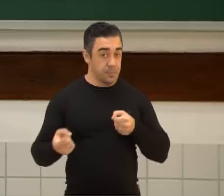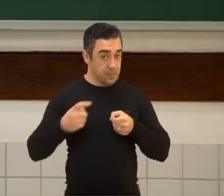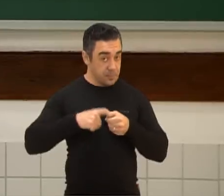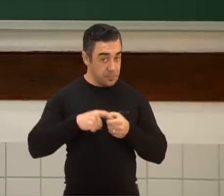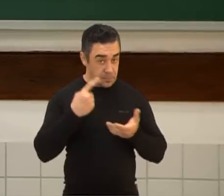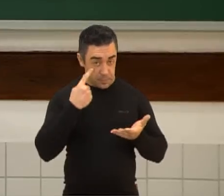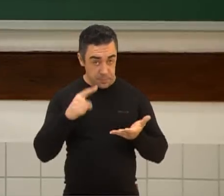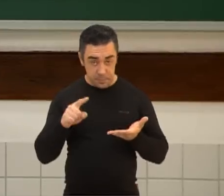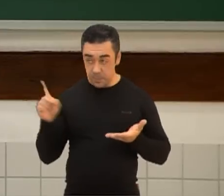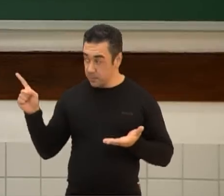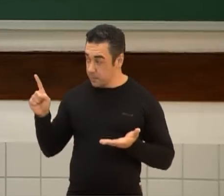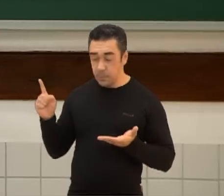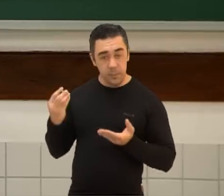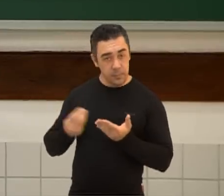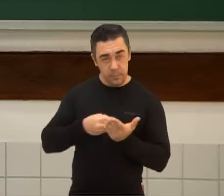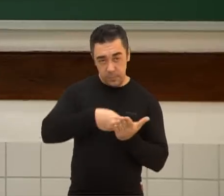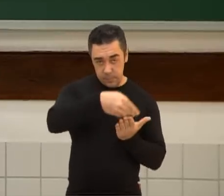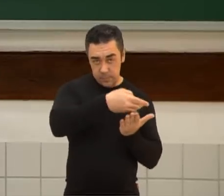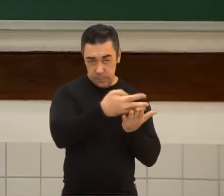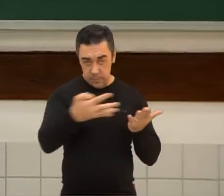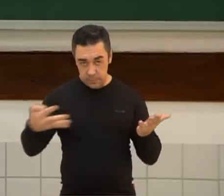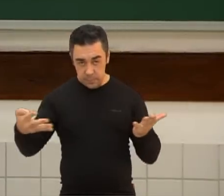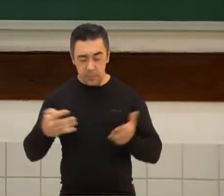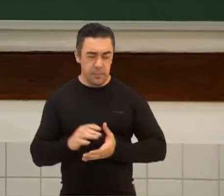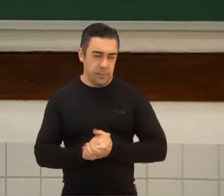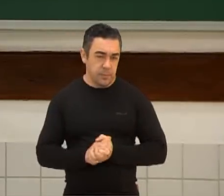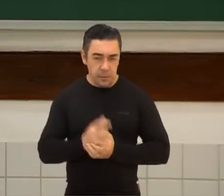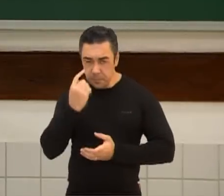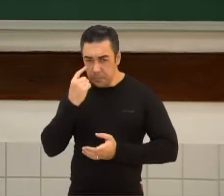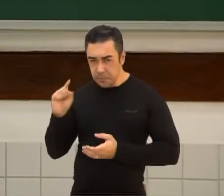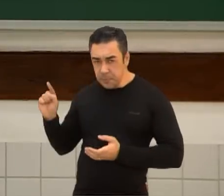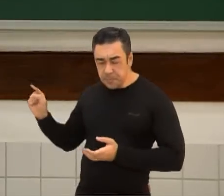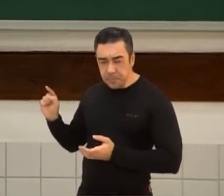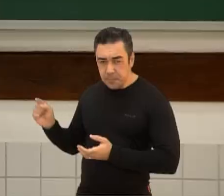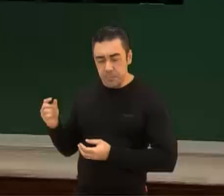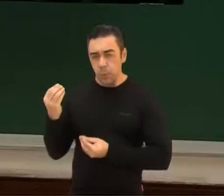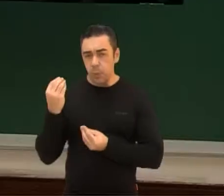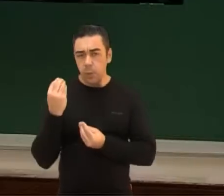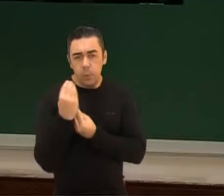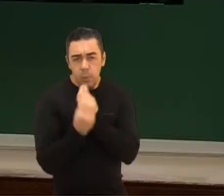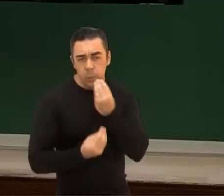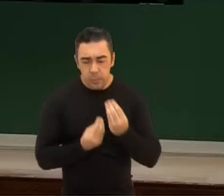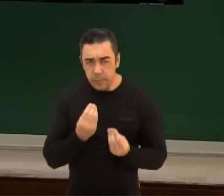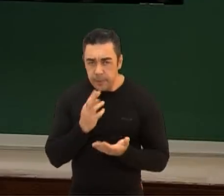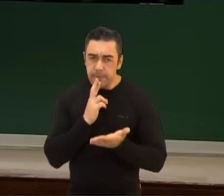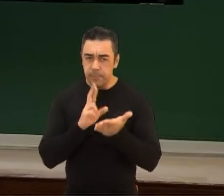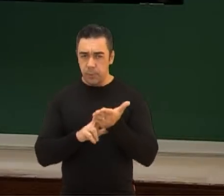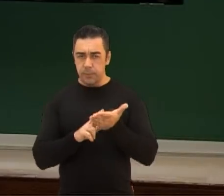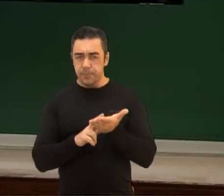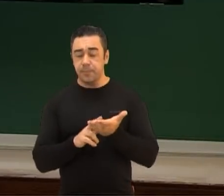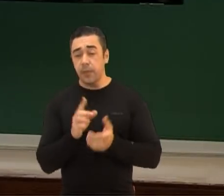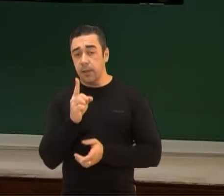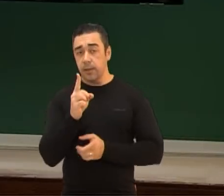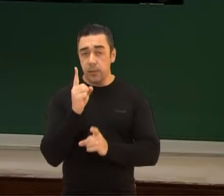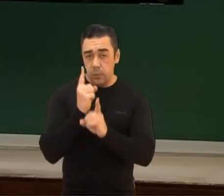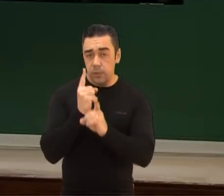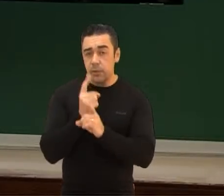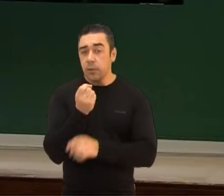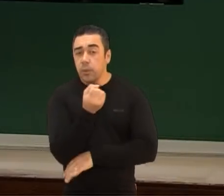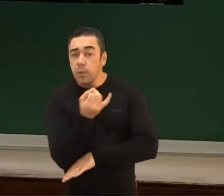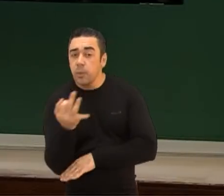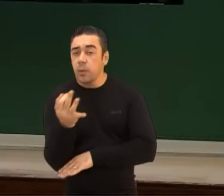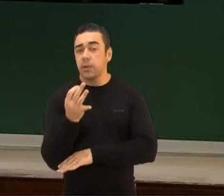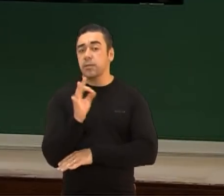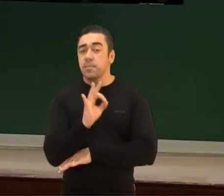Voltamos para o nosso jogo, vamos lá? Então vejamos aqui, o que é para vocês fazerem? Determine a medida